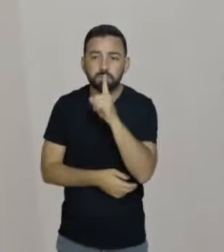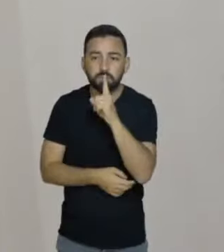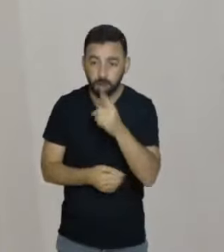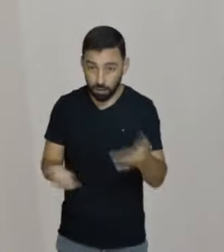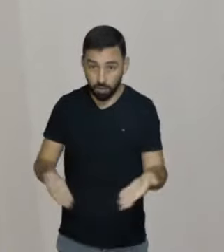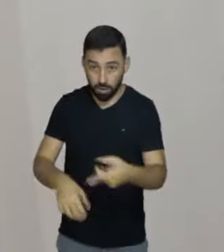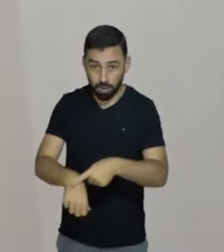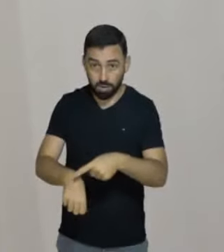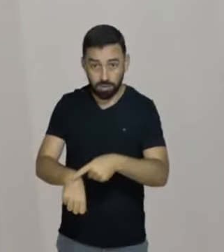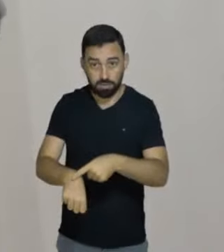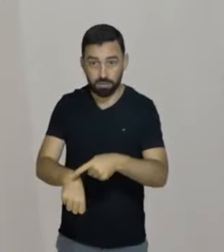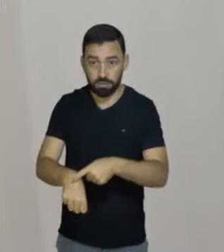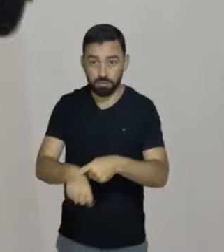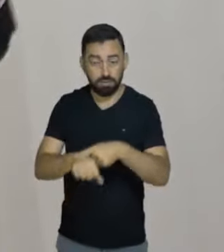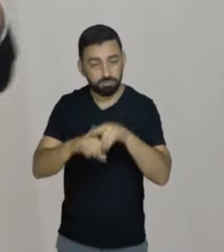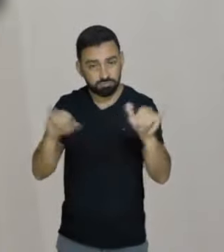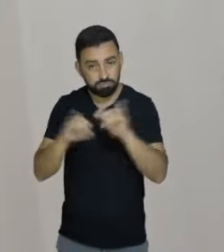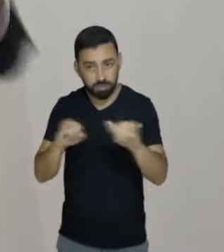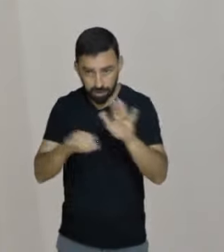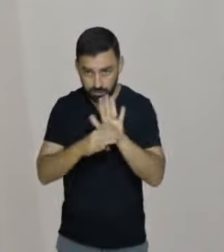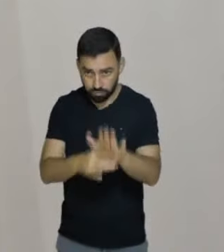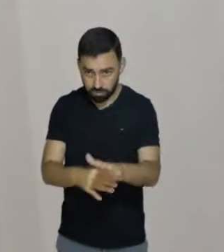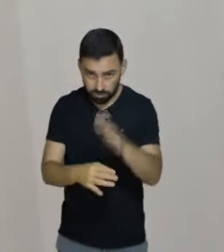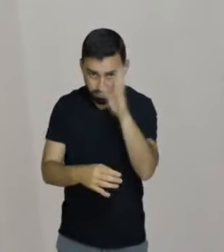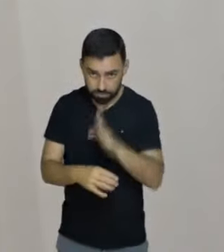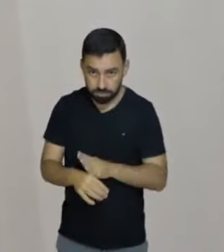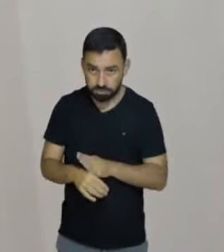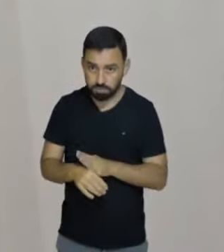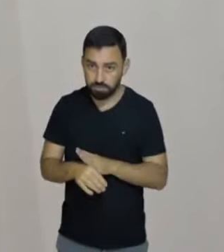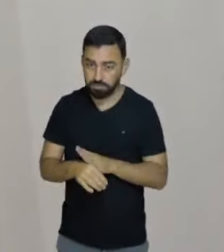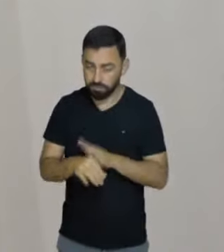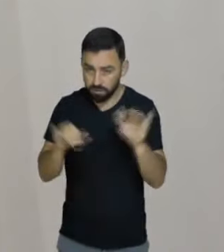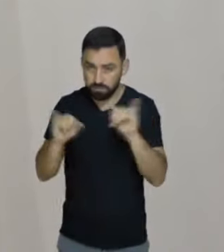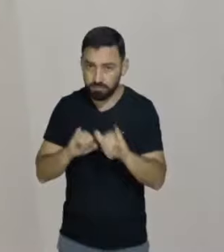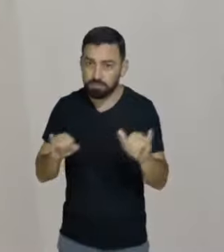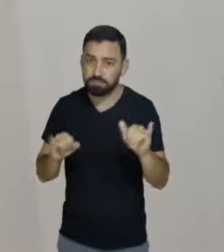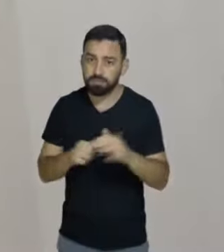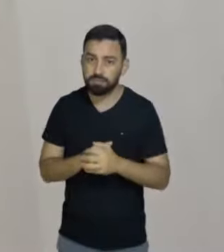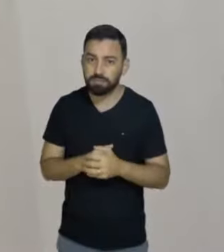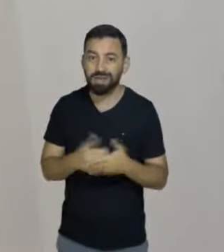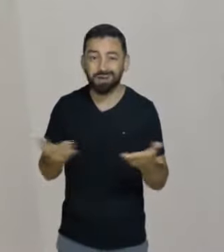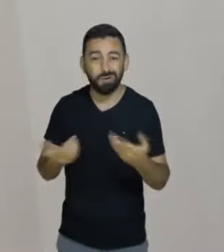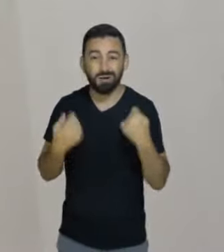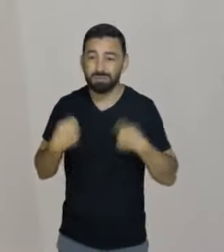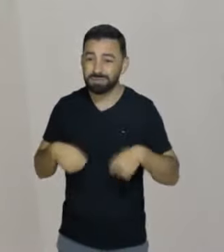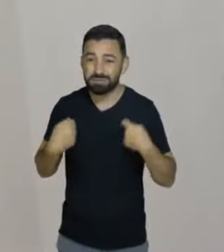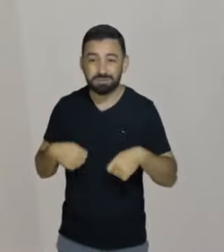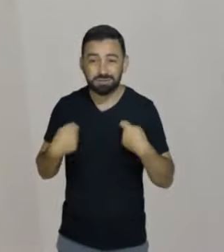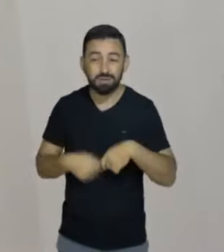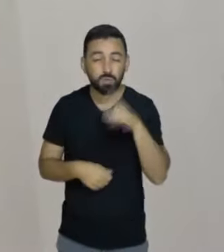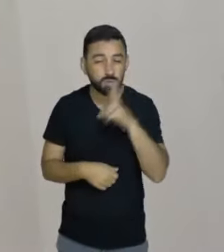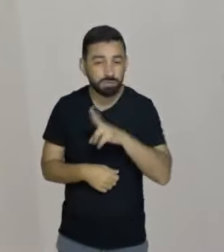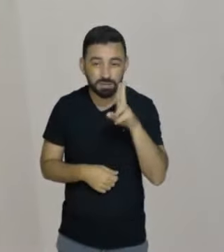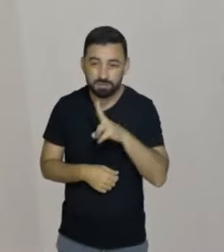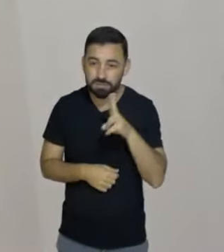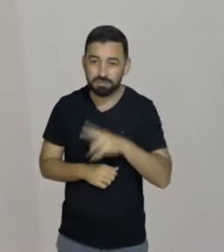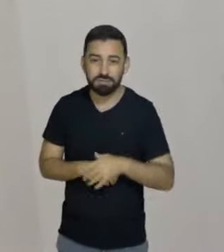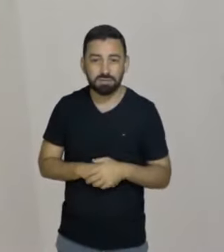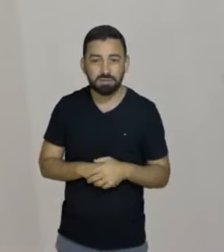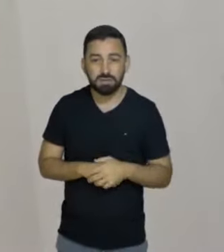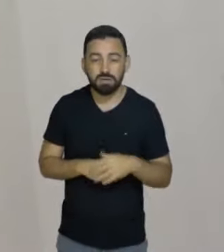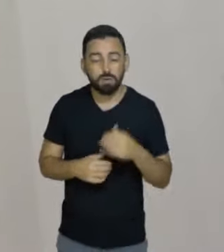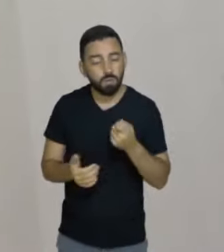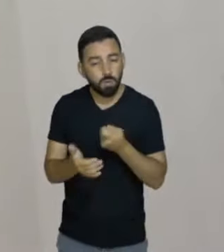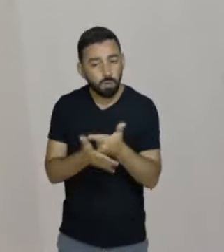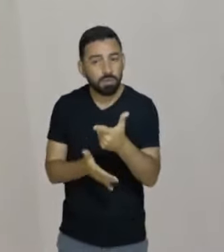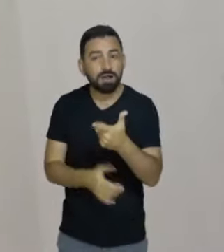de se manifestar. Se vocês querem ajudar o Brasil, vamos se manifestar. E é necessário, é com urgência que se compre essa